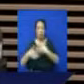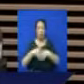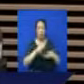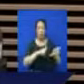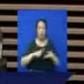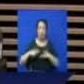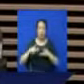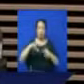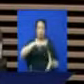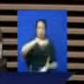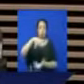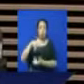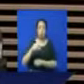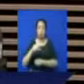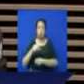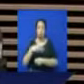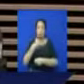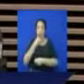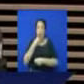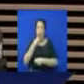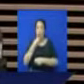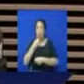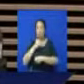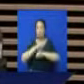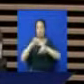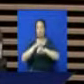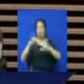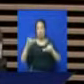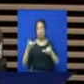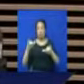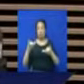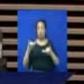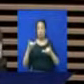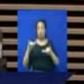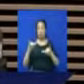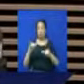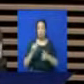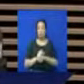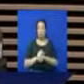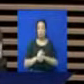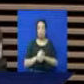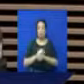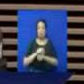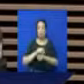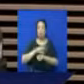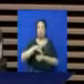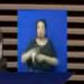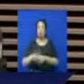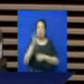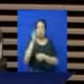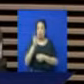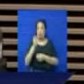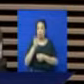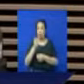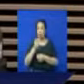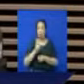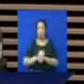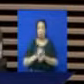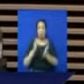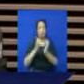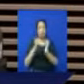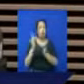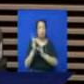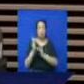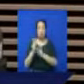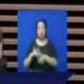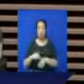igreja anunciando o Salvador, anunciando as boas novas do reino. Quando o homem foi condenado